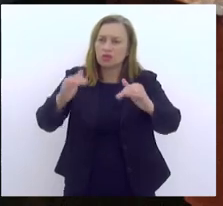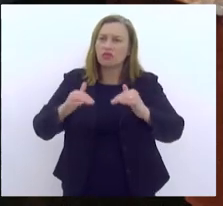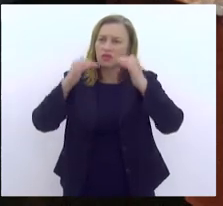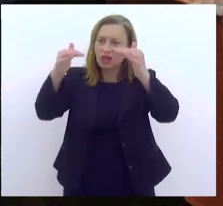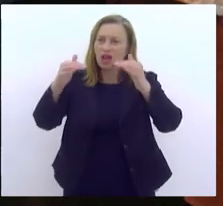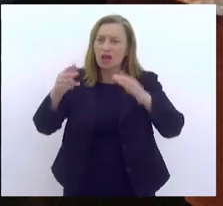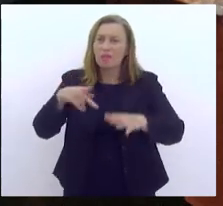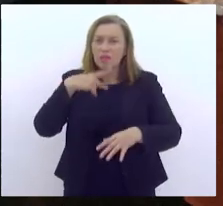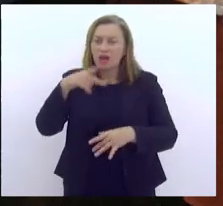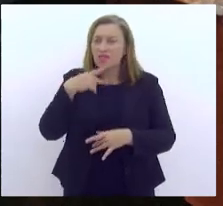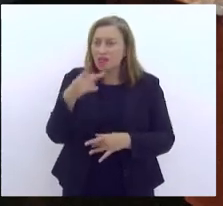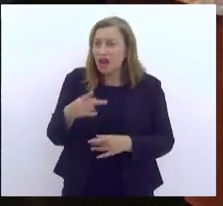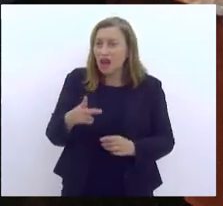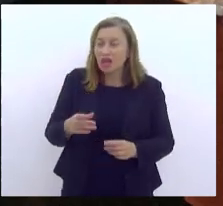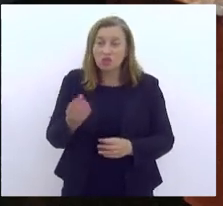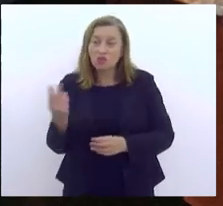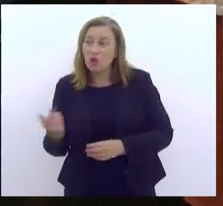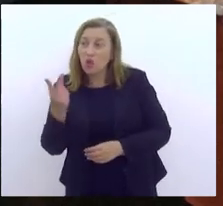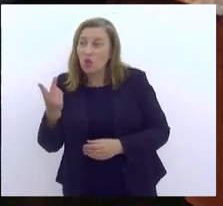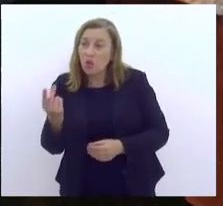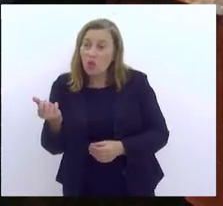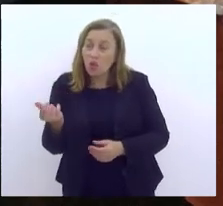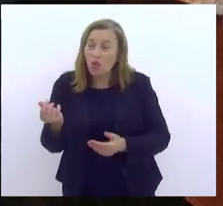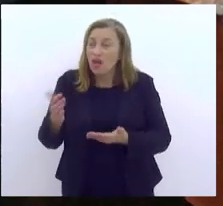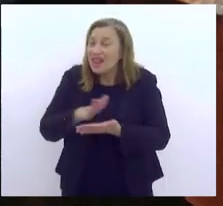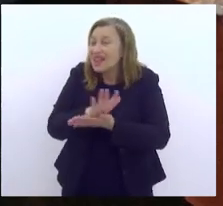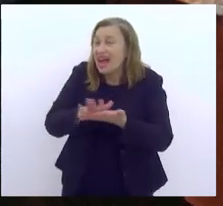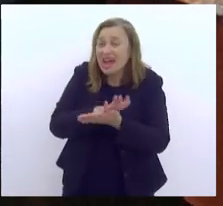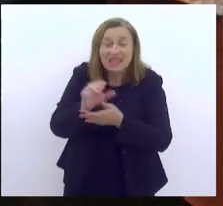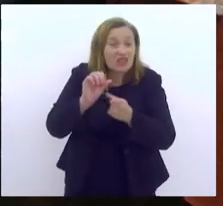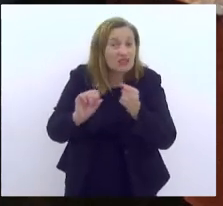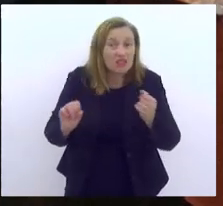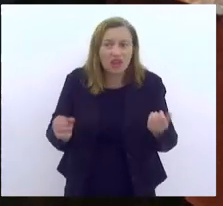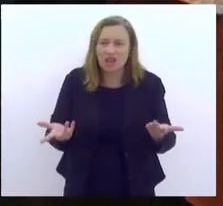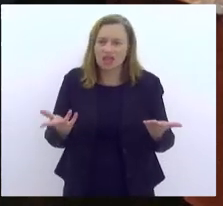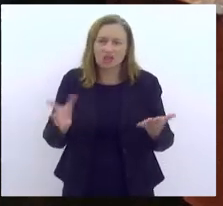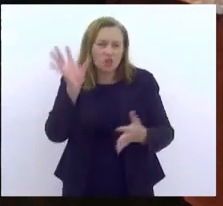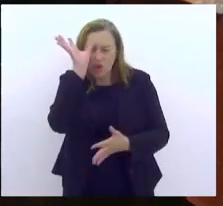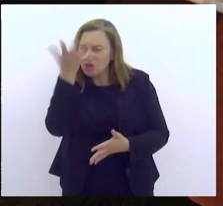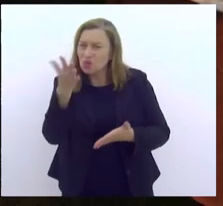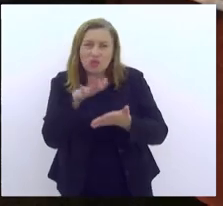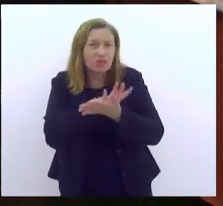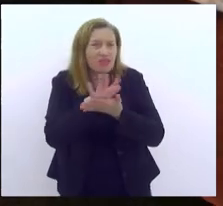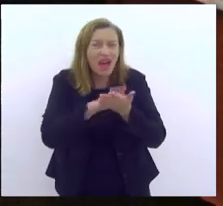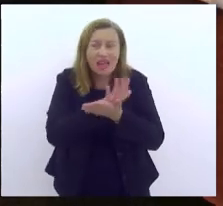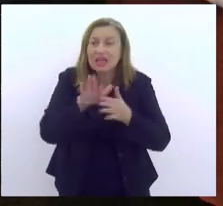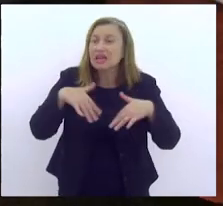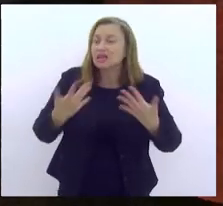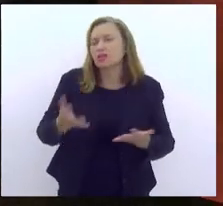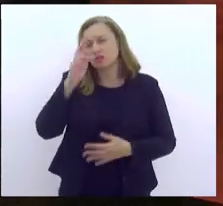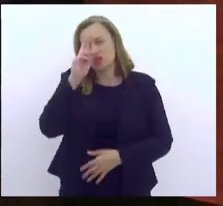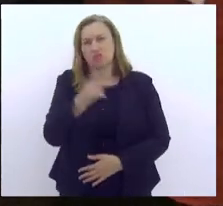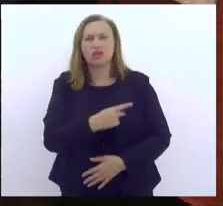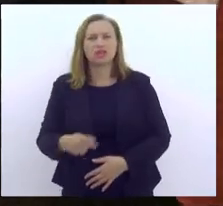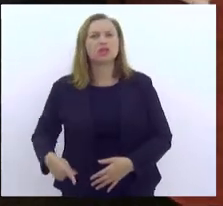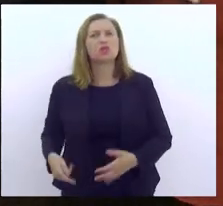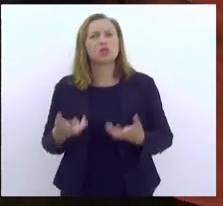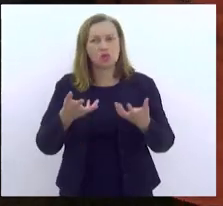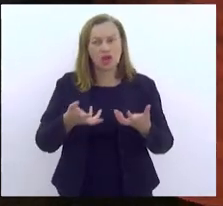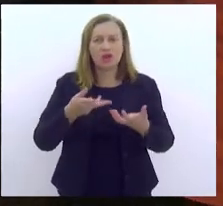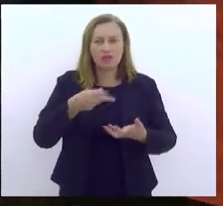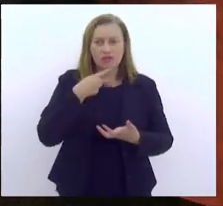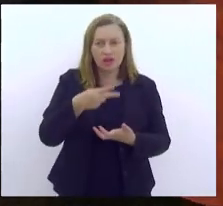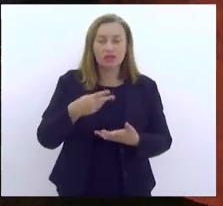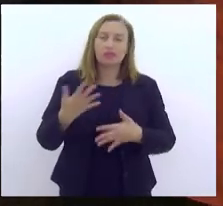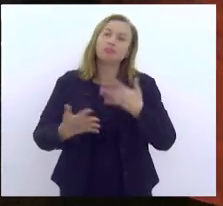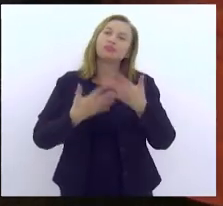e nada foi feito. Dizer que vai ter uma quebradeira não resolve nossos problemas. Então, presidente, eu quero dizer da